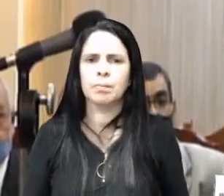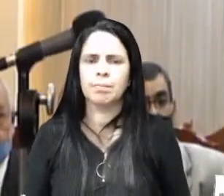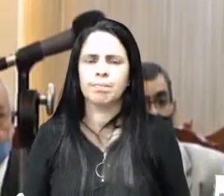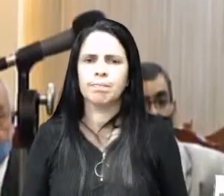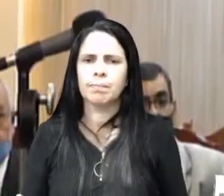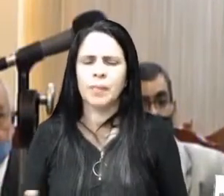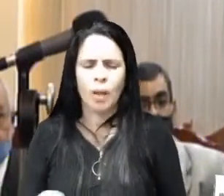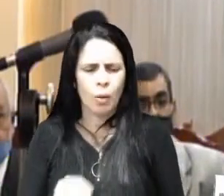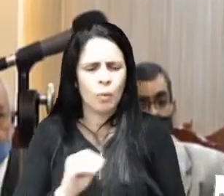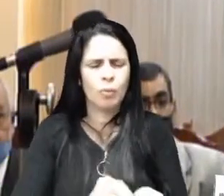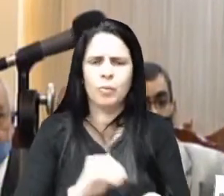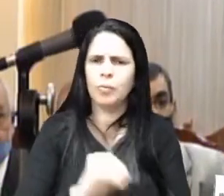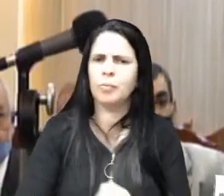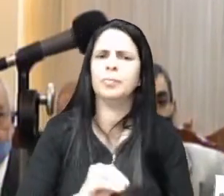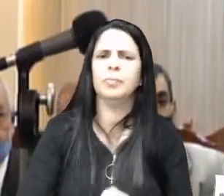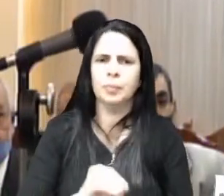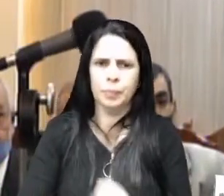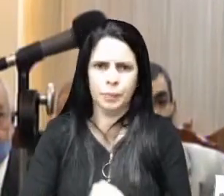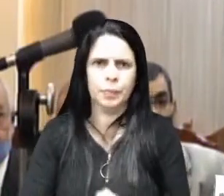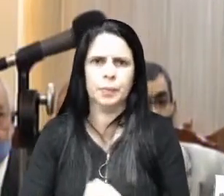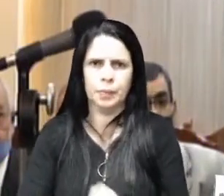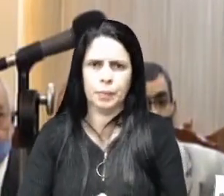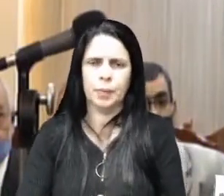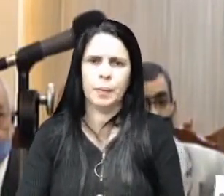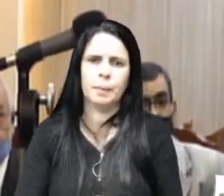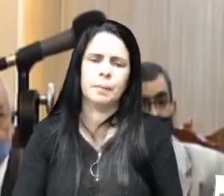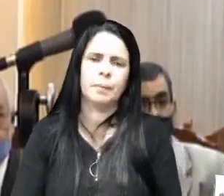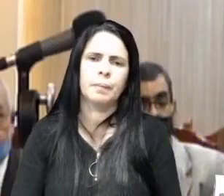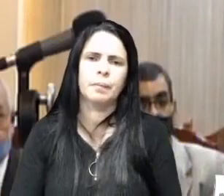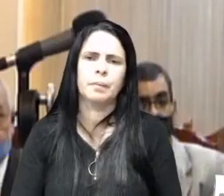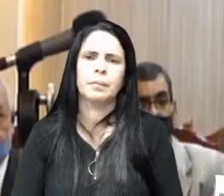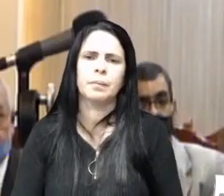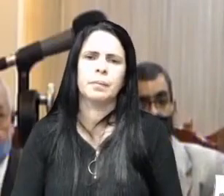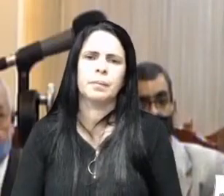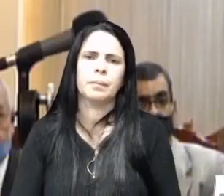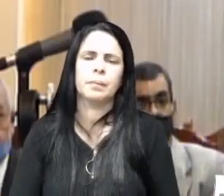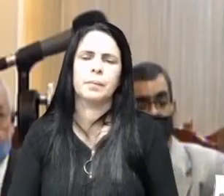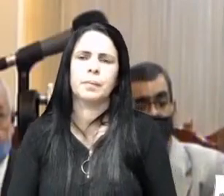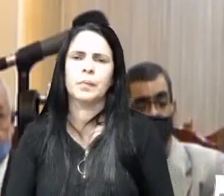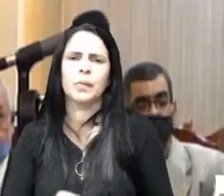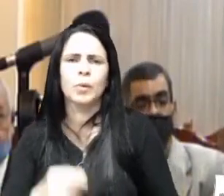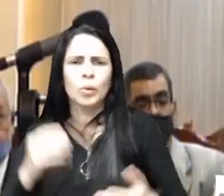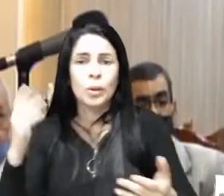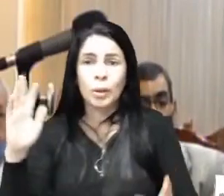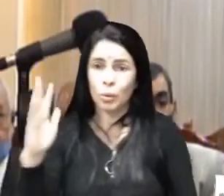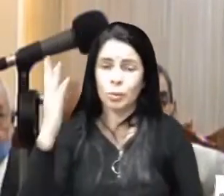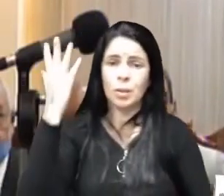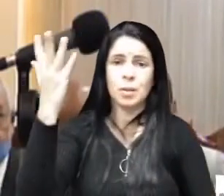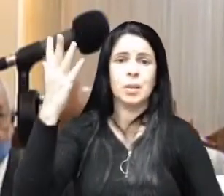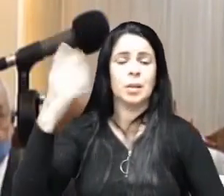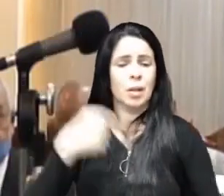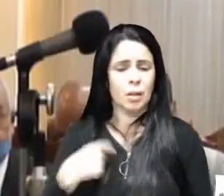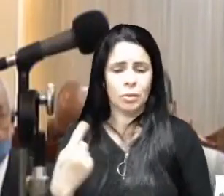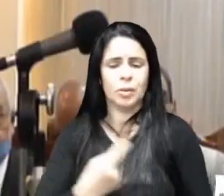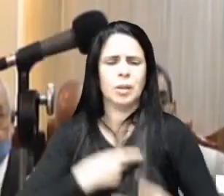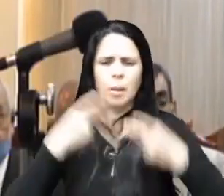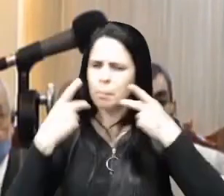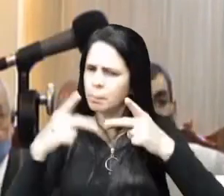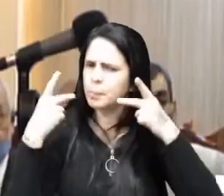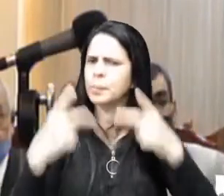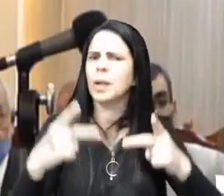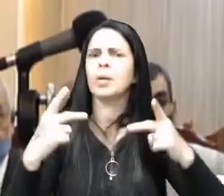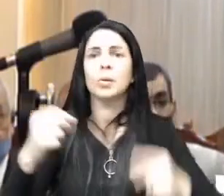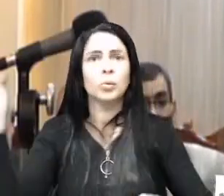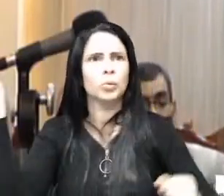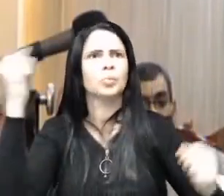uma falta de reflexo para o que está acontecendo? A gente está falando, a gente está pregando, os sinais estão mostrando, as